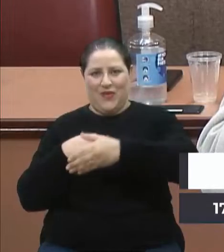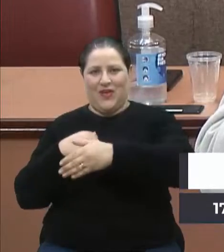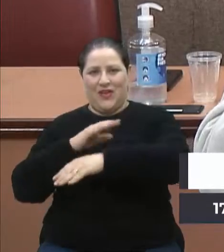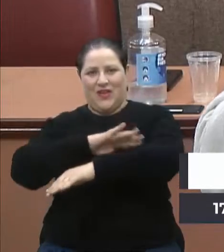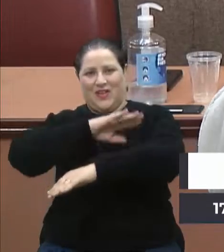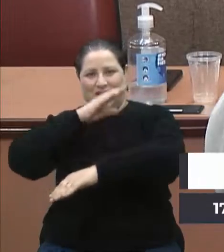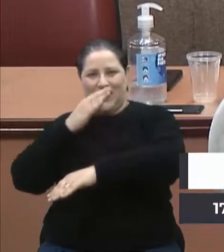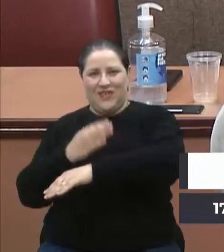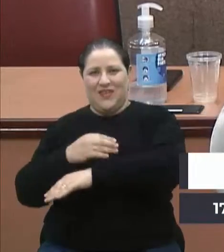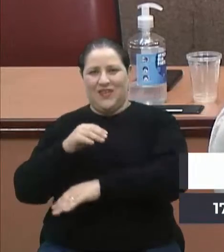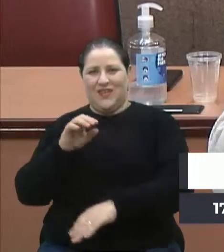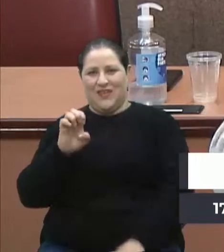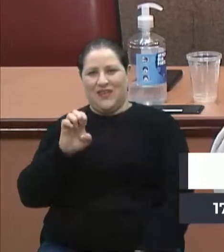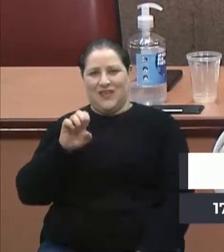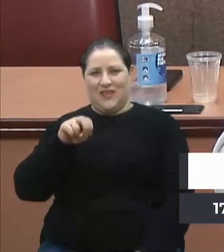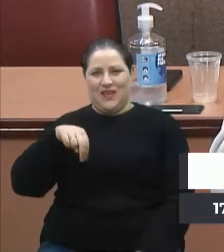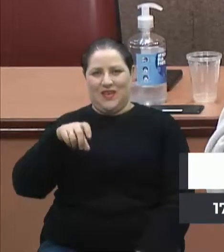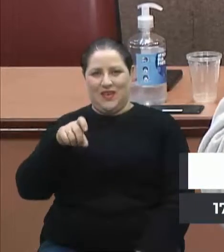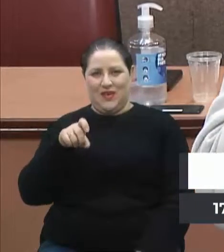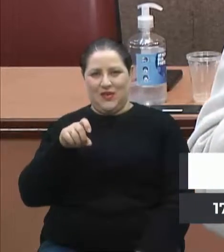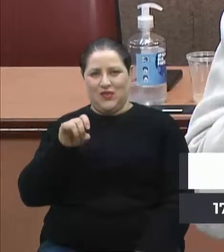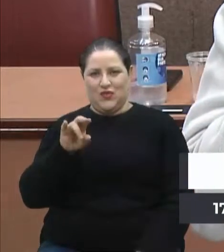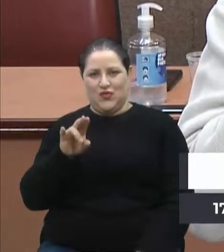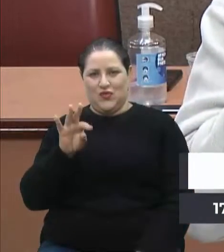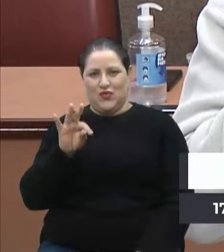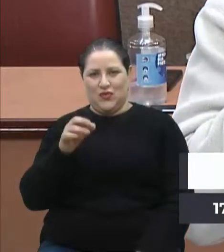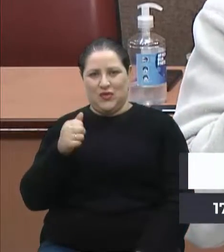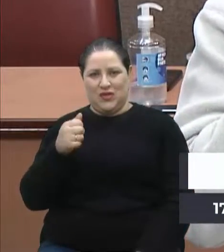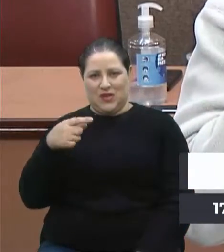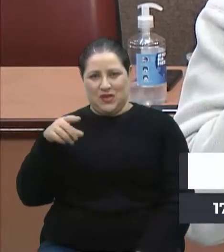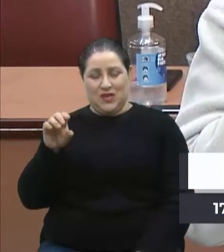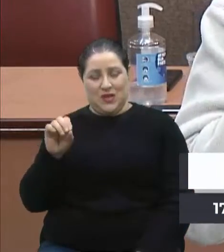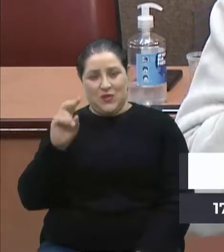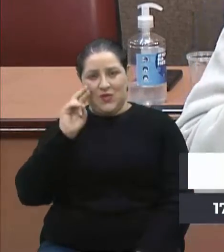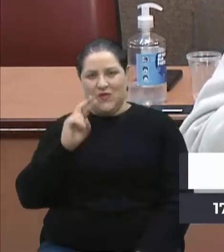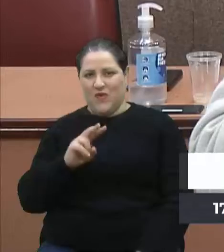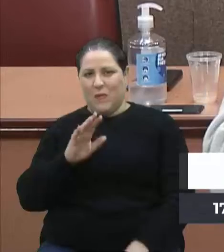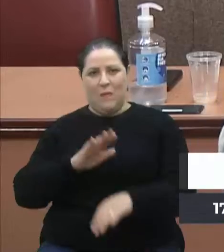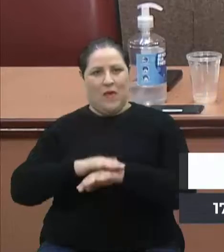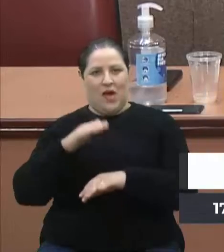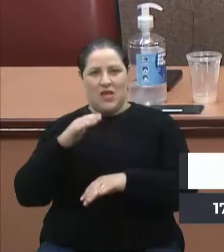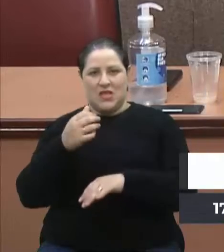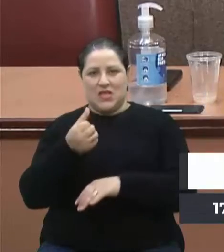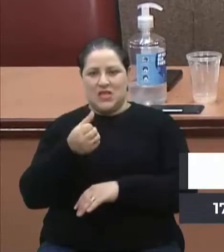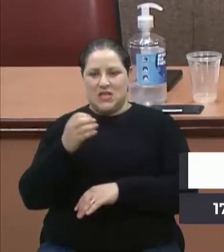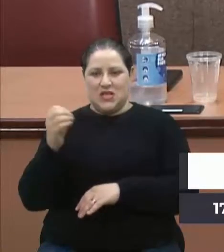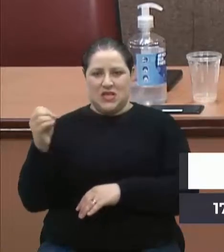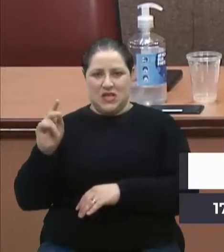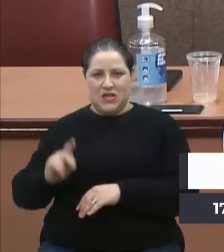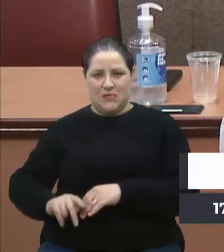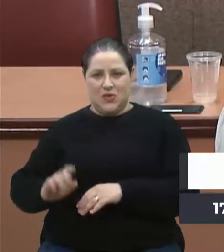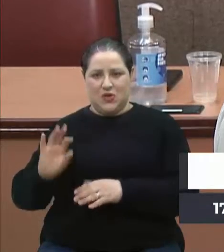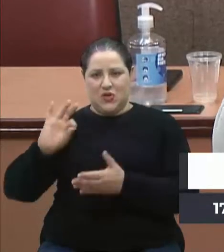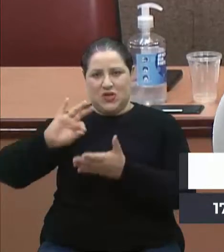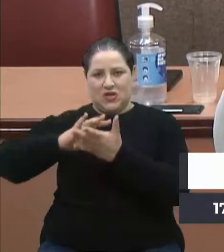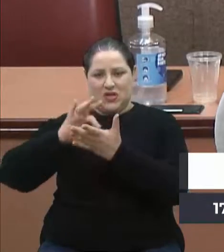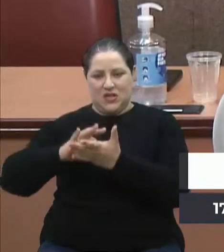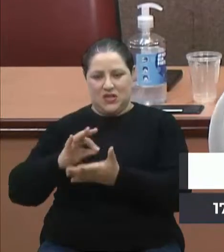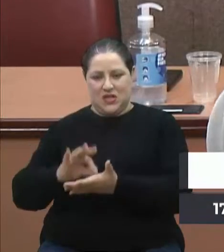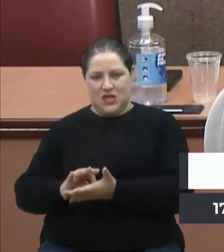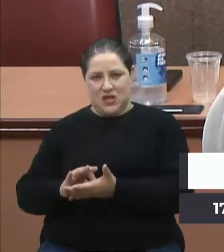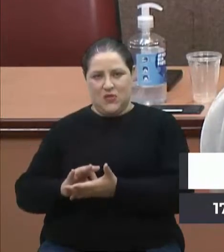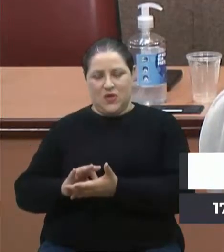vi muitos participantes mais de 600 então de 600 inscrições mais